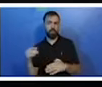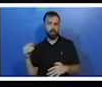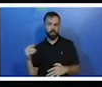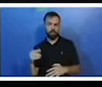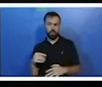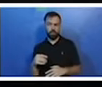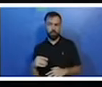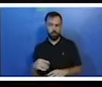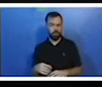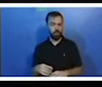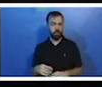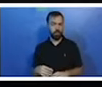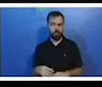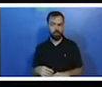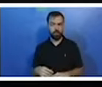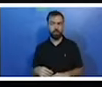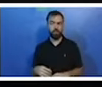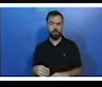que nós temos,